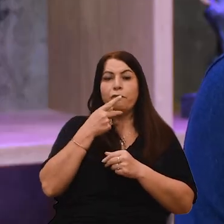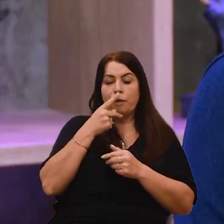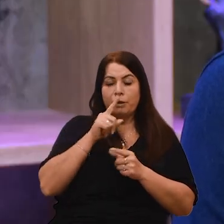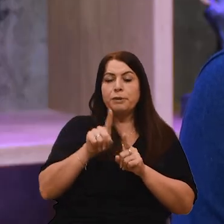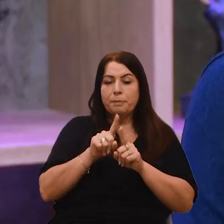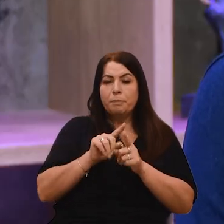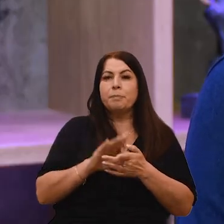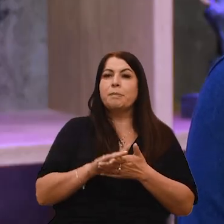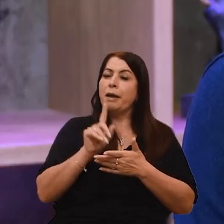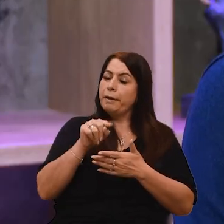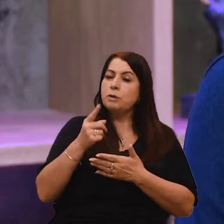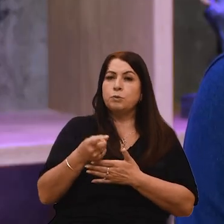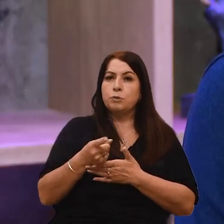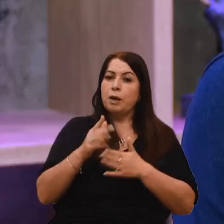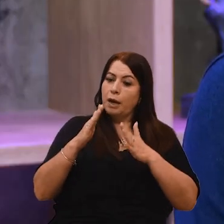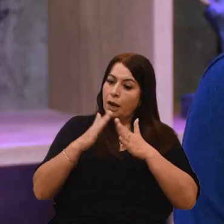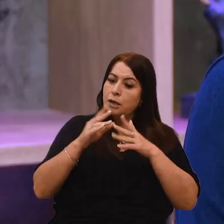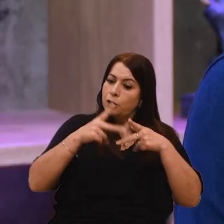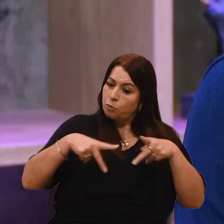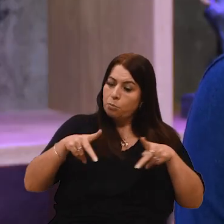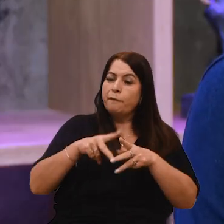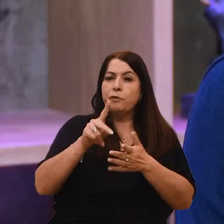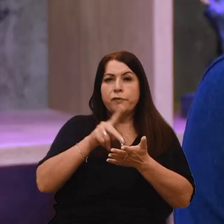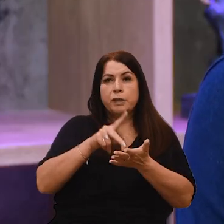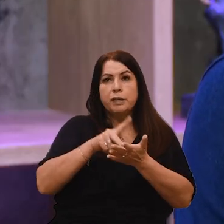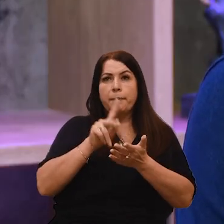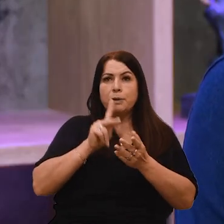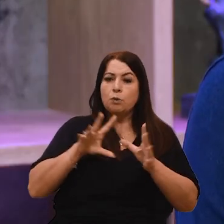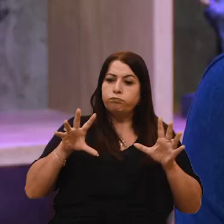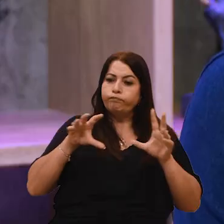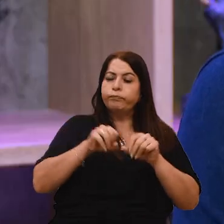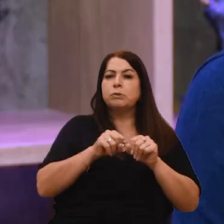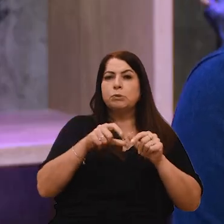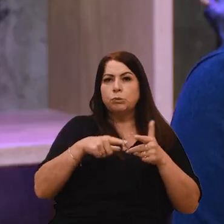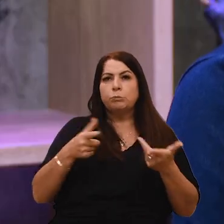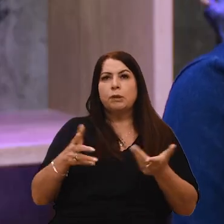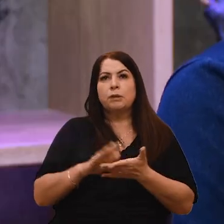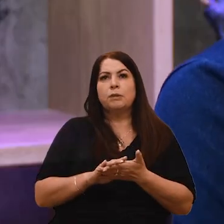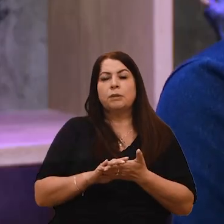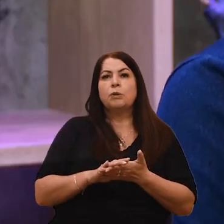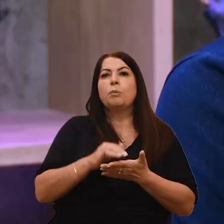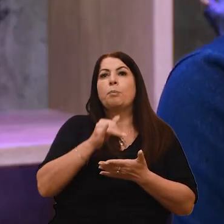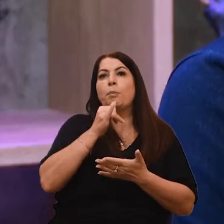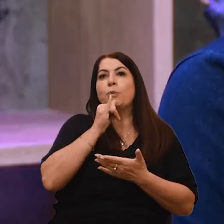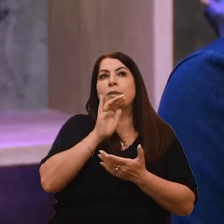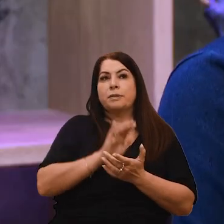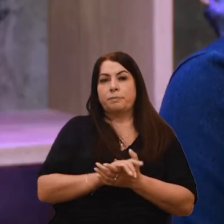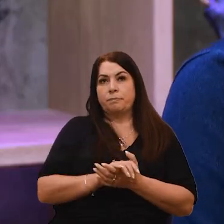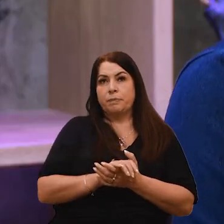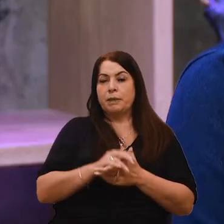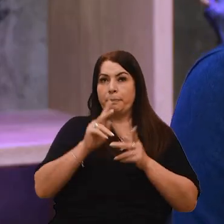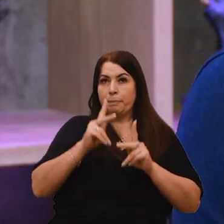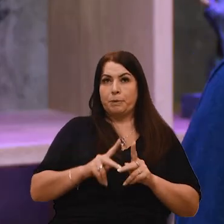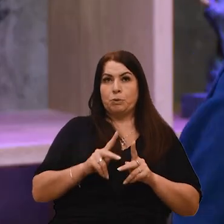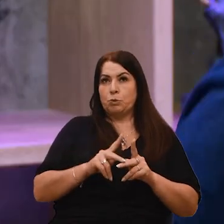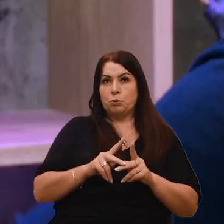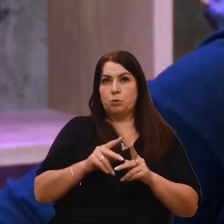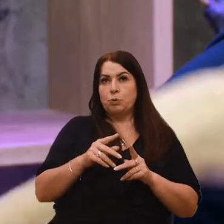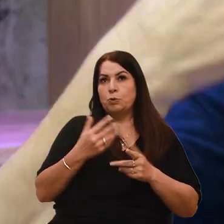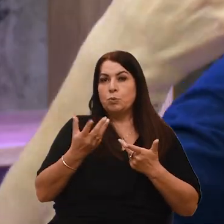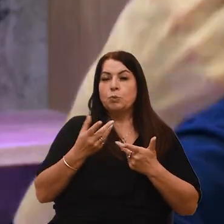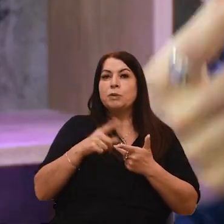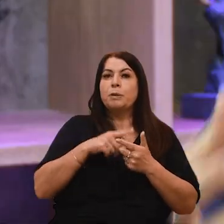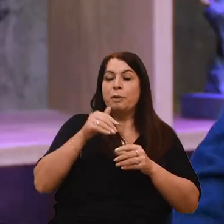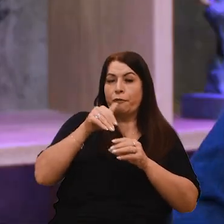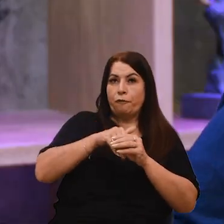falam. E é isso, Casa do Povo é, de fato, as pessoas ocuparem o espaço. E, por exemplo, tem pessoas que não sabem. O fato de tu